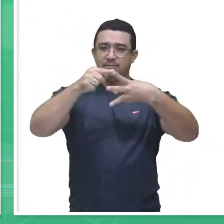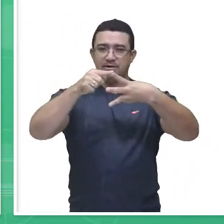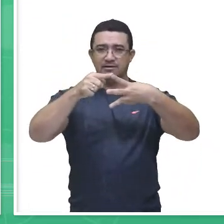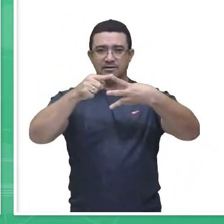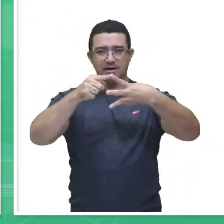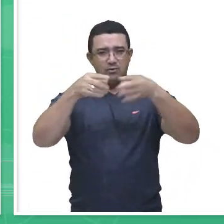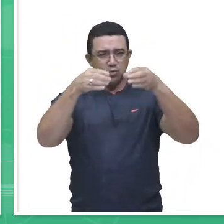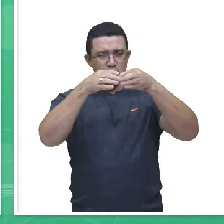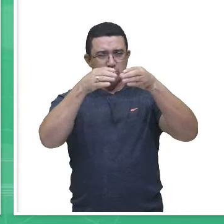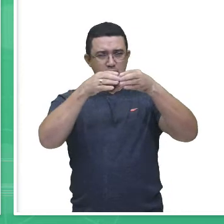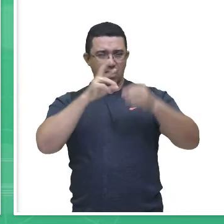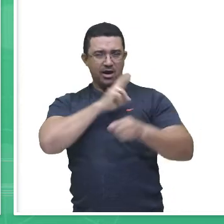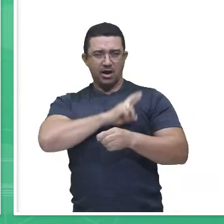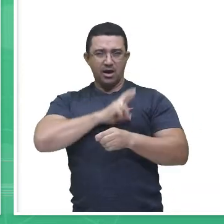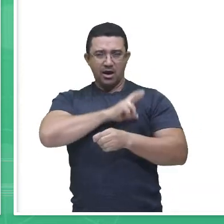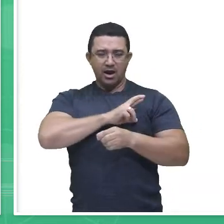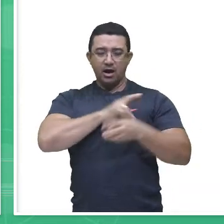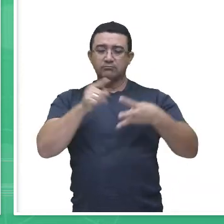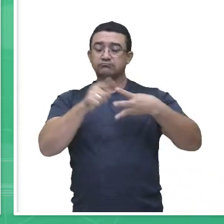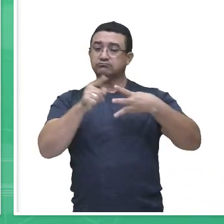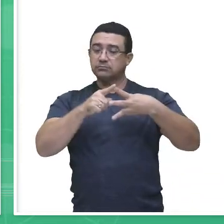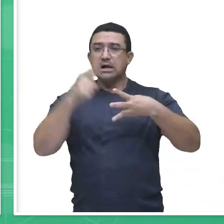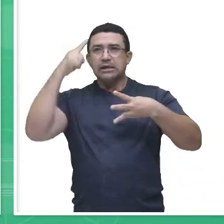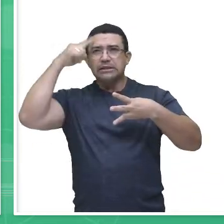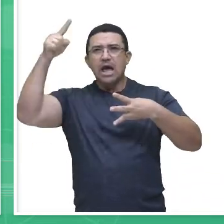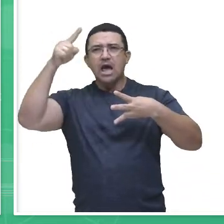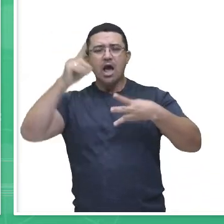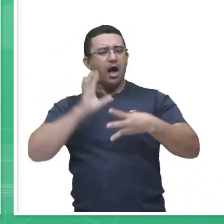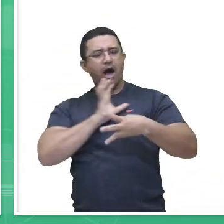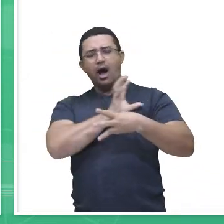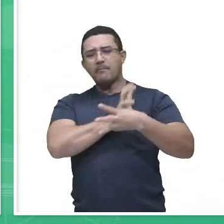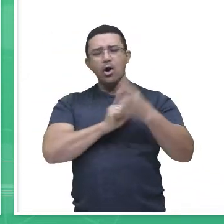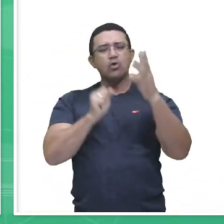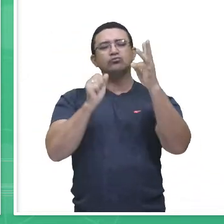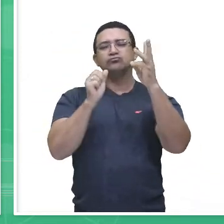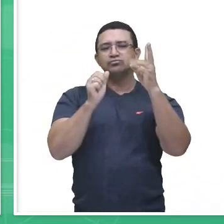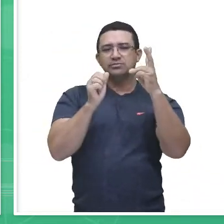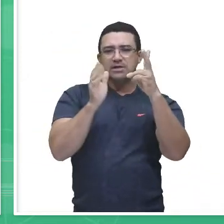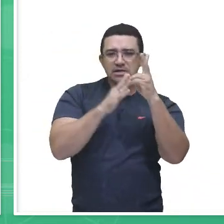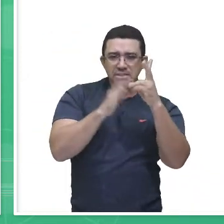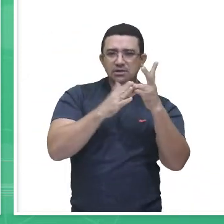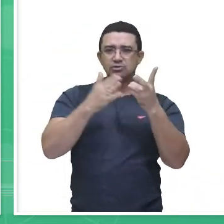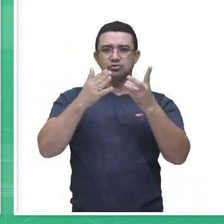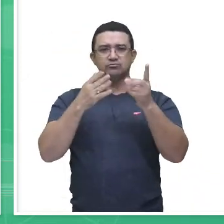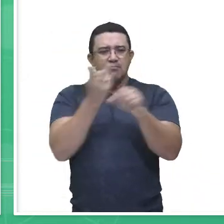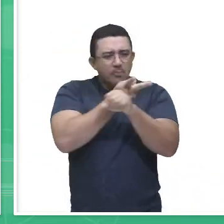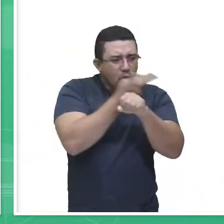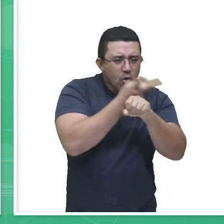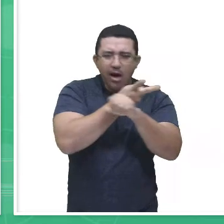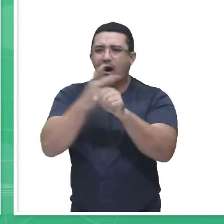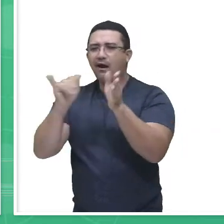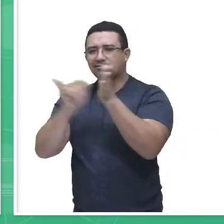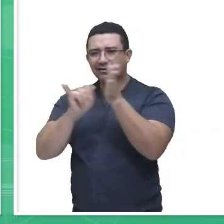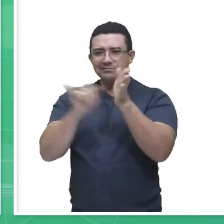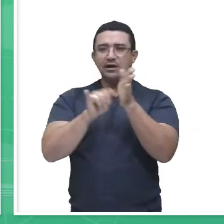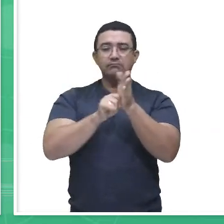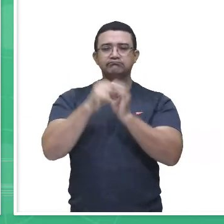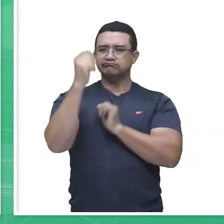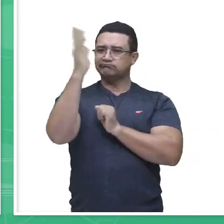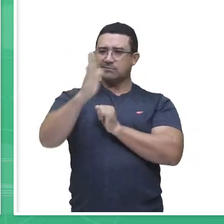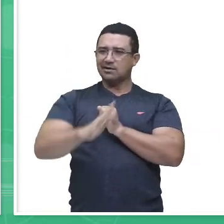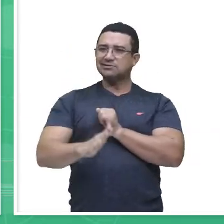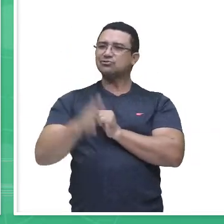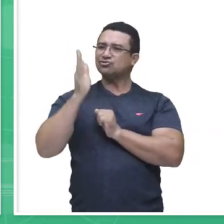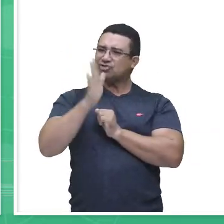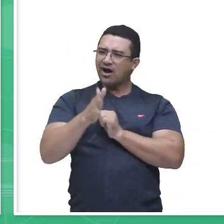pessoal, lembrem sempre a ideia de nação e índio, certo? Nação, a busca de uma identidade. O Brasil acabava